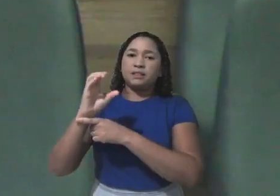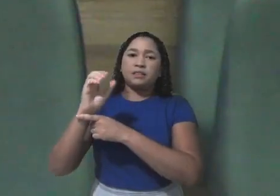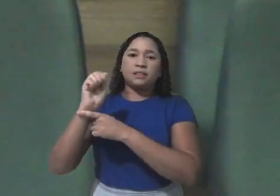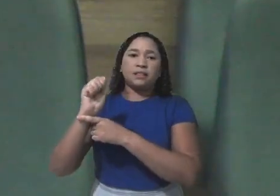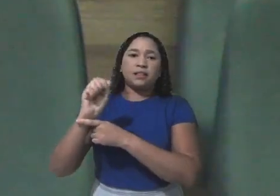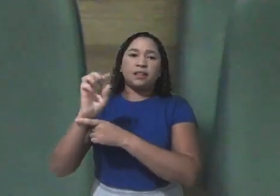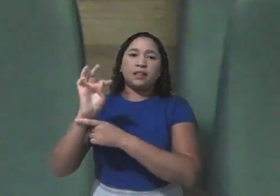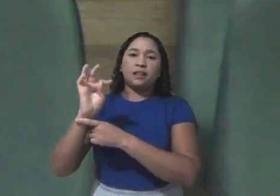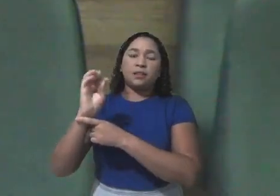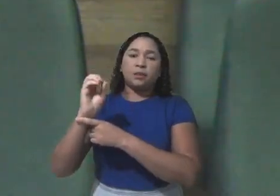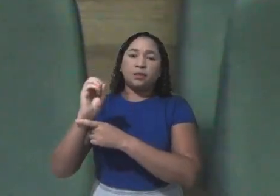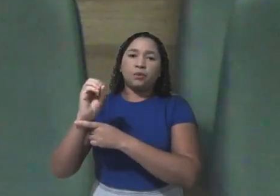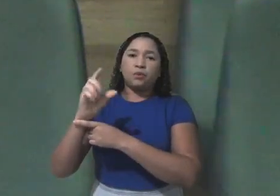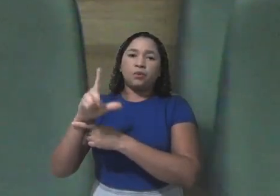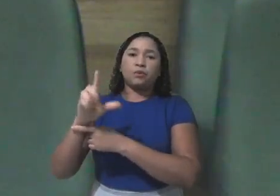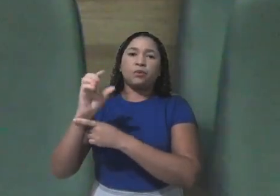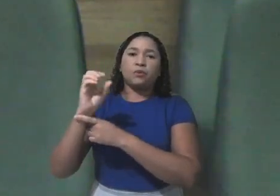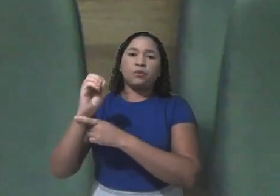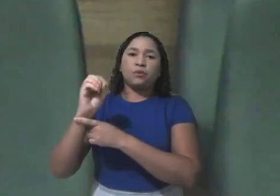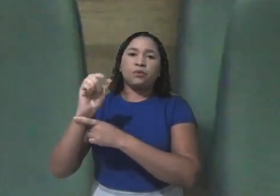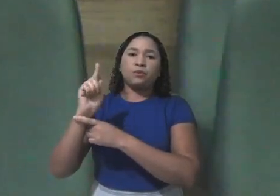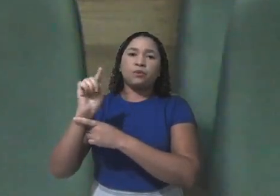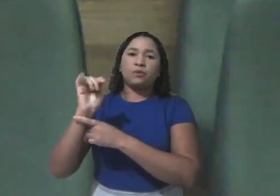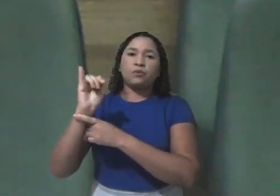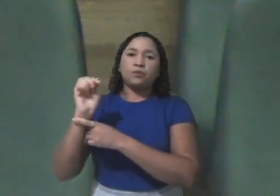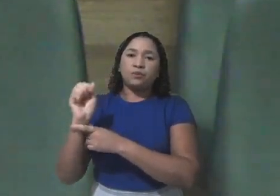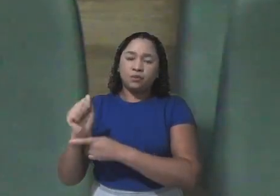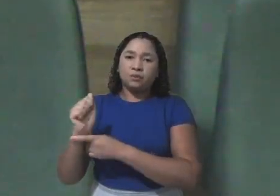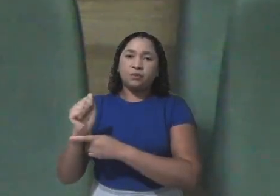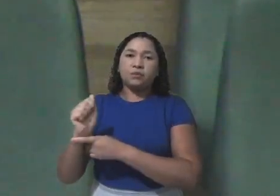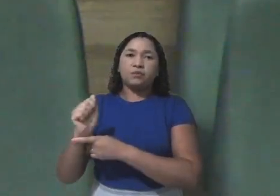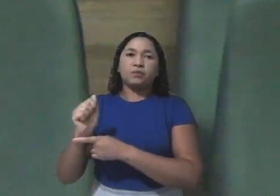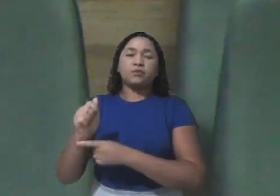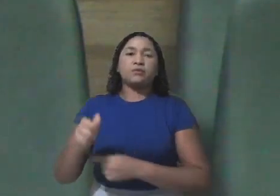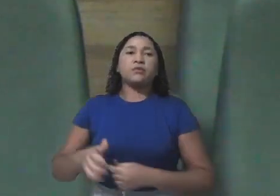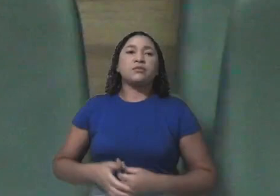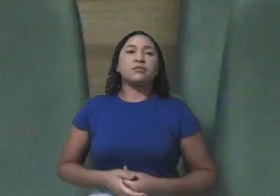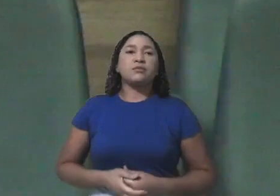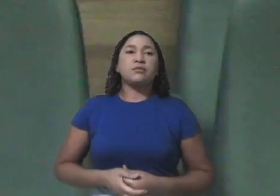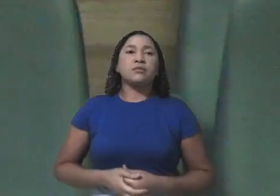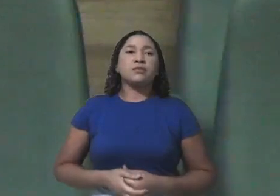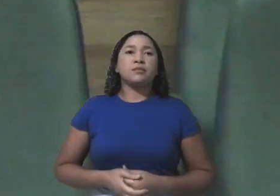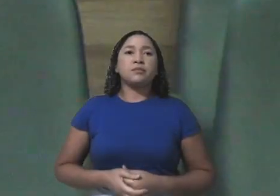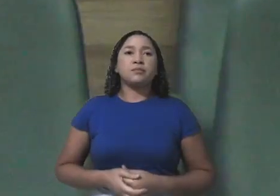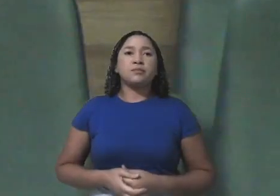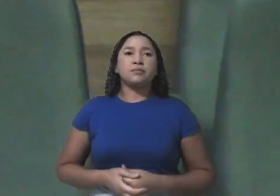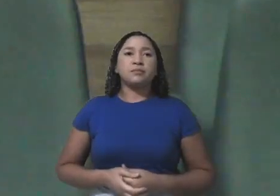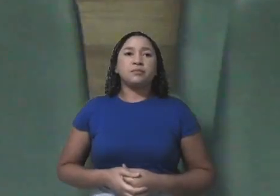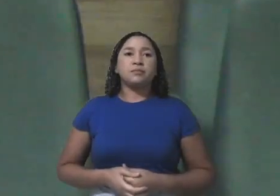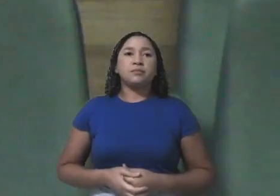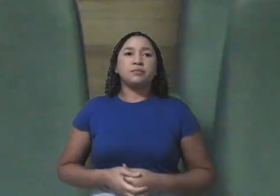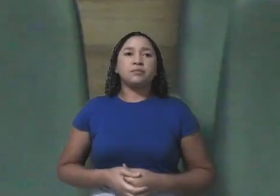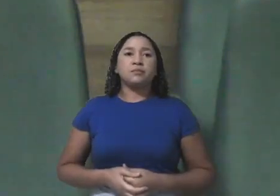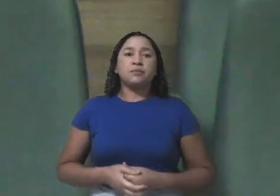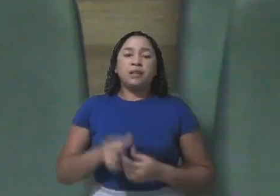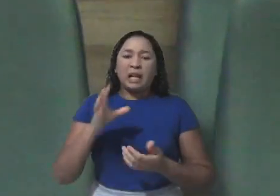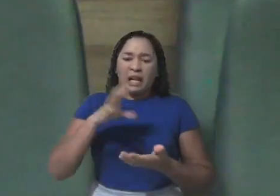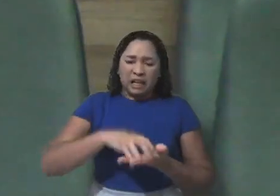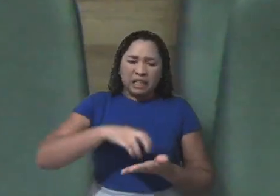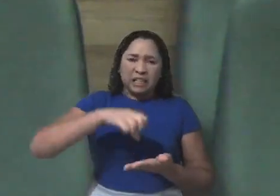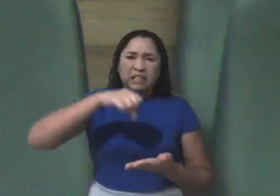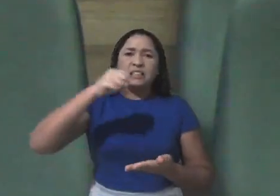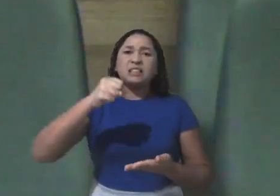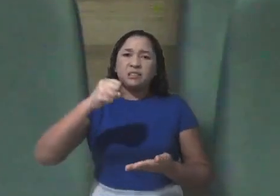Todas as dúvidas que ficam nas outras matérias, a escatologia tira, a